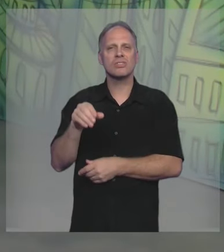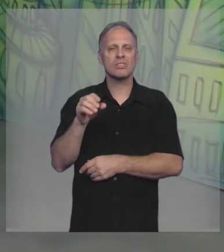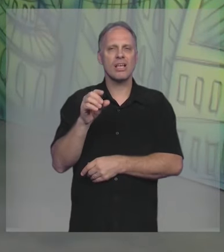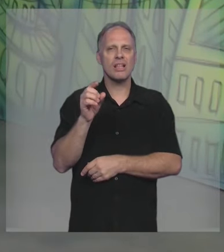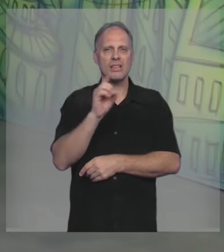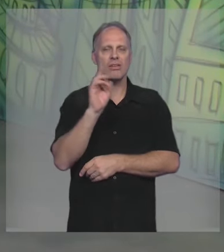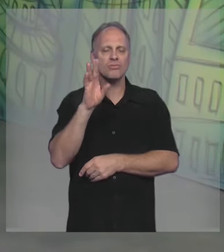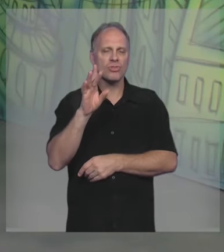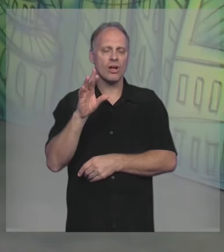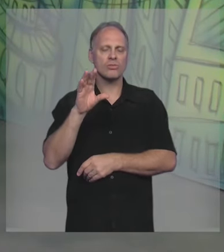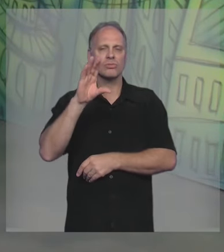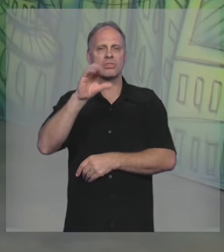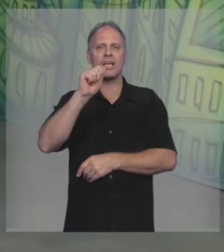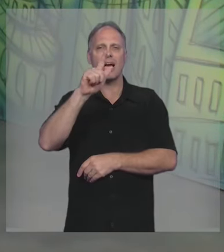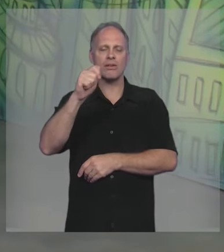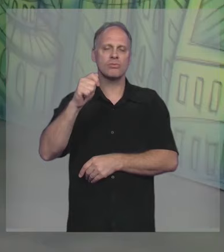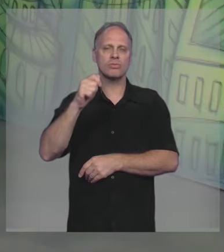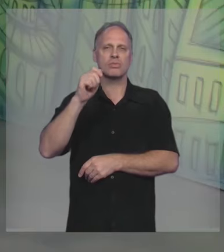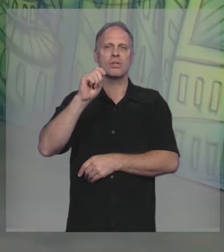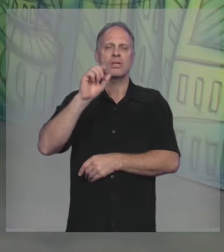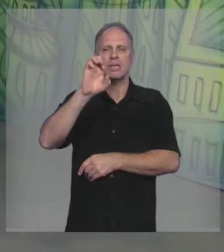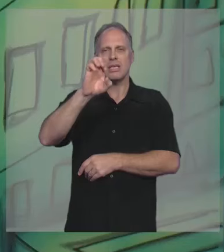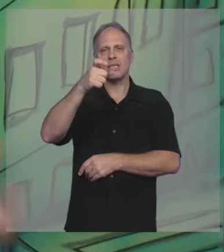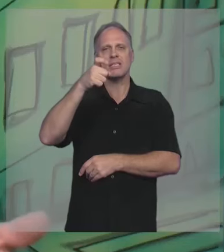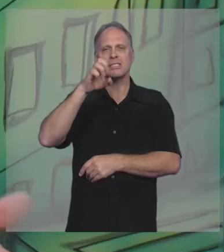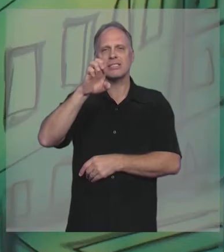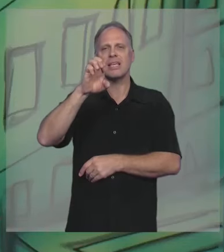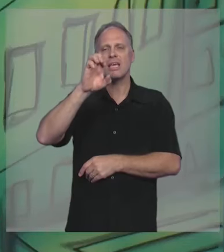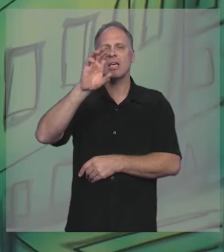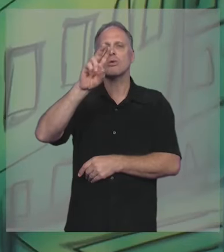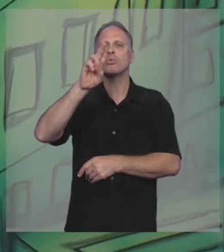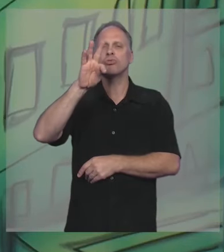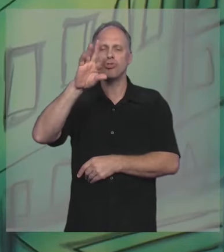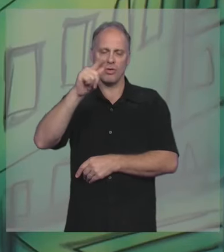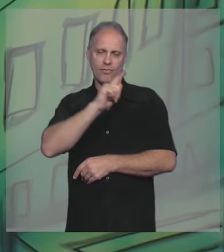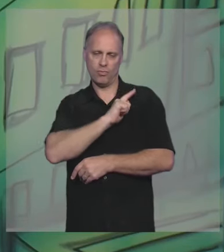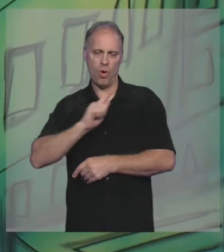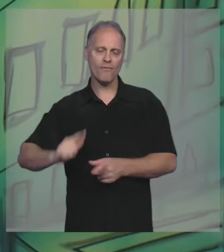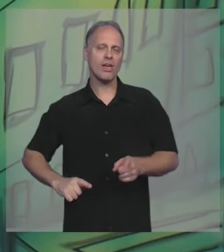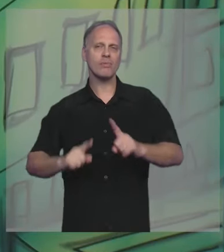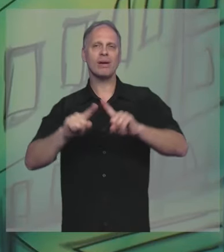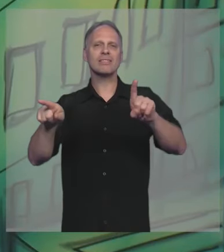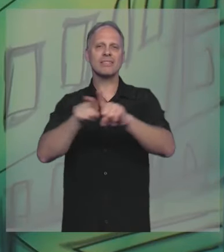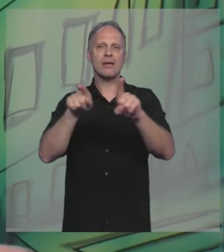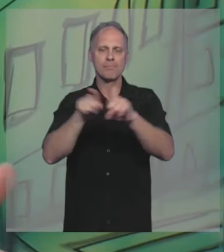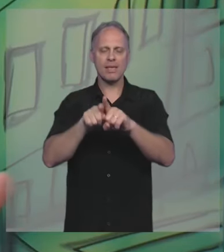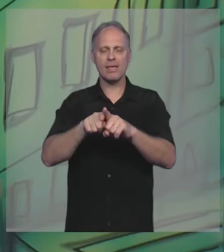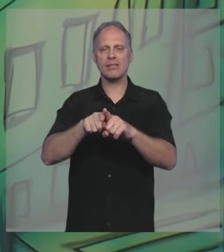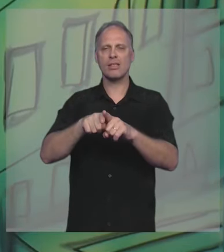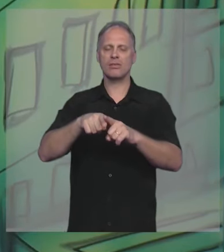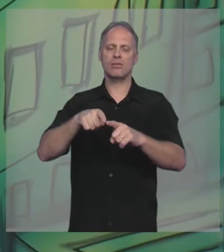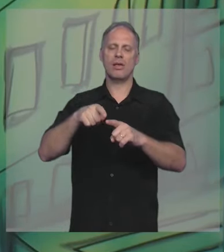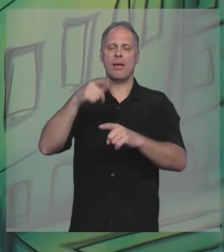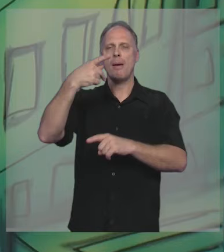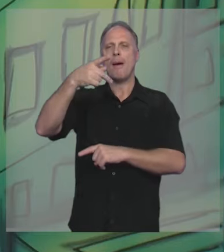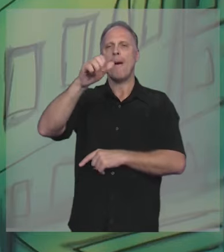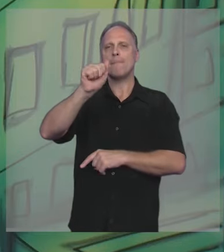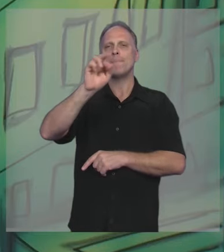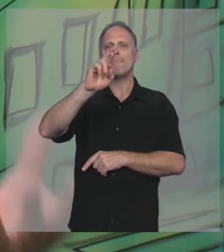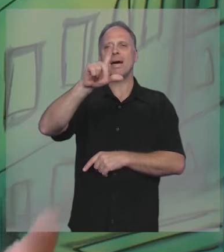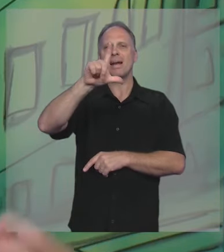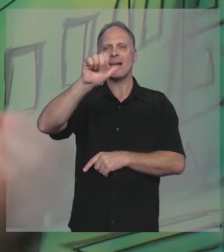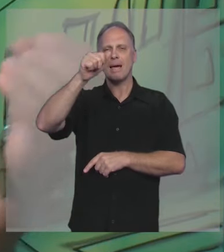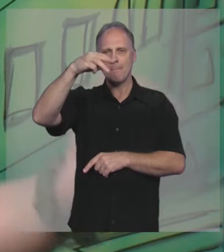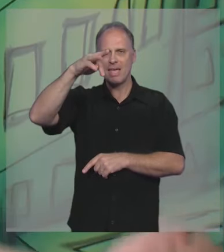os cargos do executivo, mas sobretudo também nos cargos parlamentares, né?